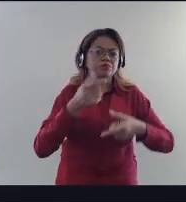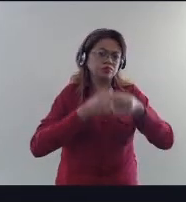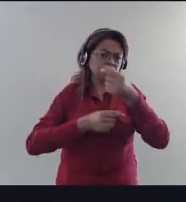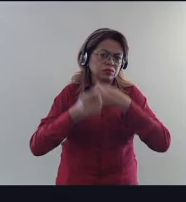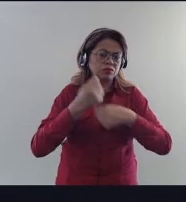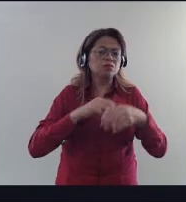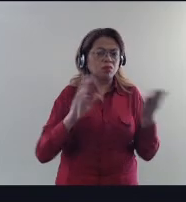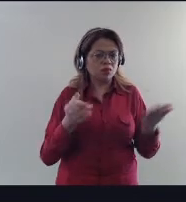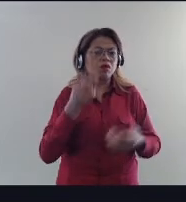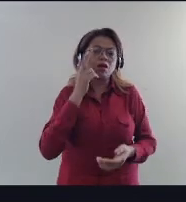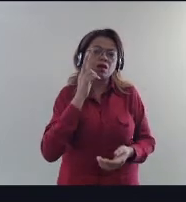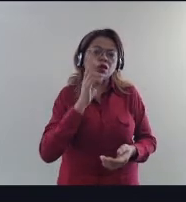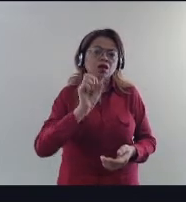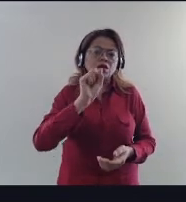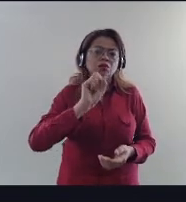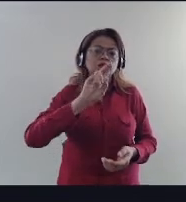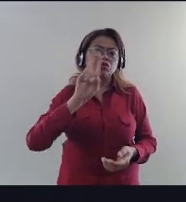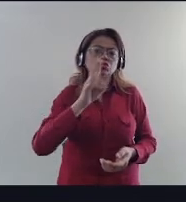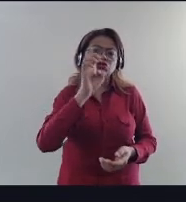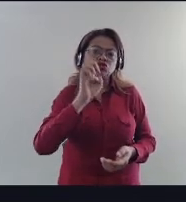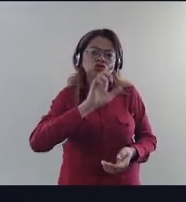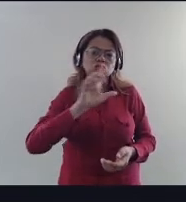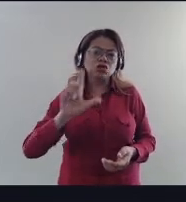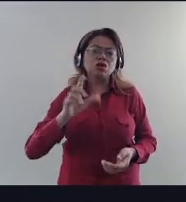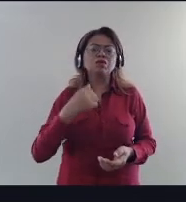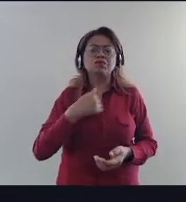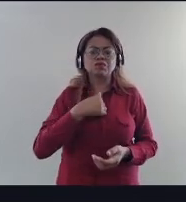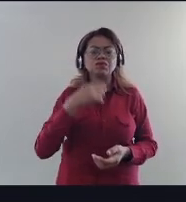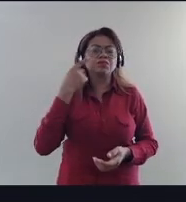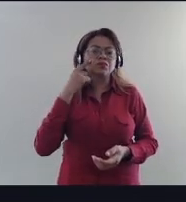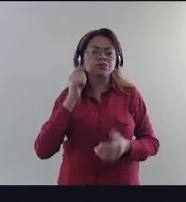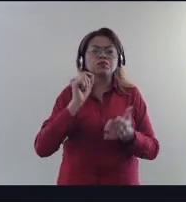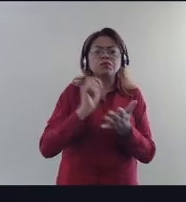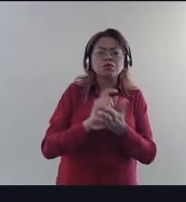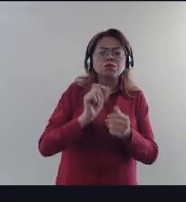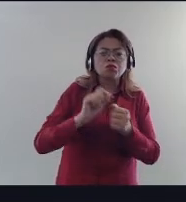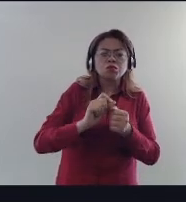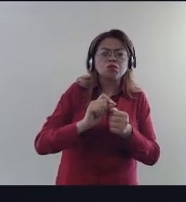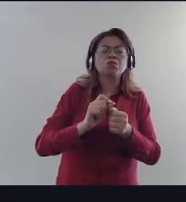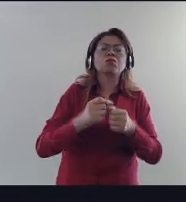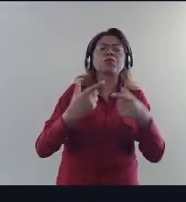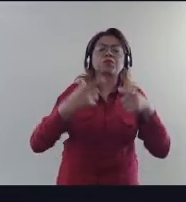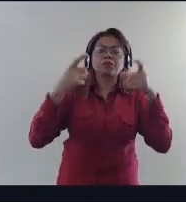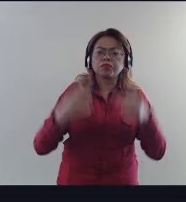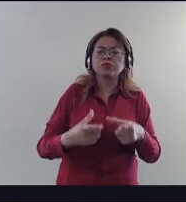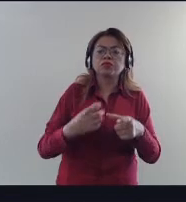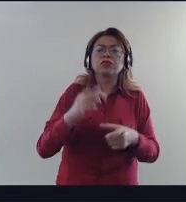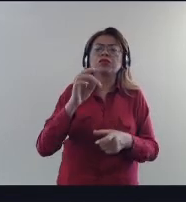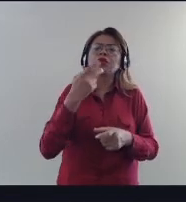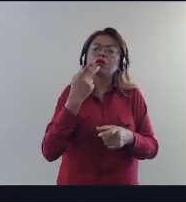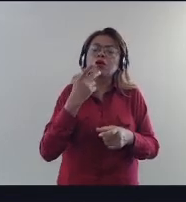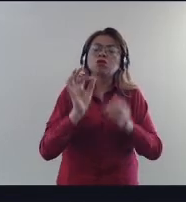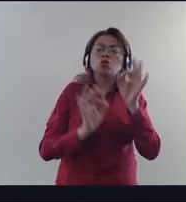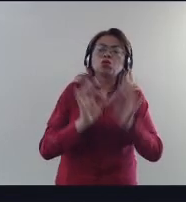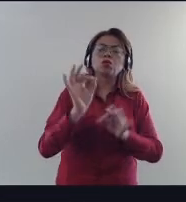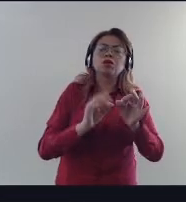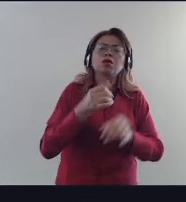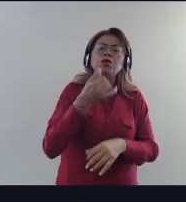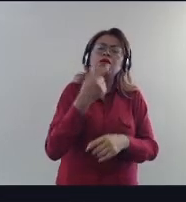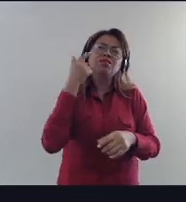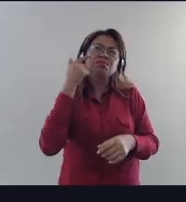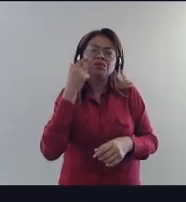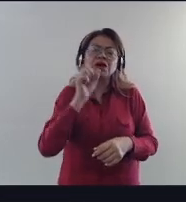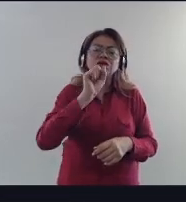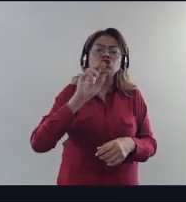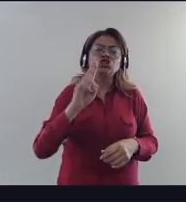Em 1970, eles criaram um departamento de futurismo deles. Por quê? Eu preciso analisar o futuro da energia. Se o